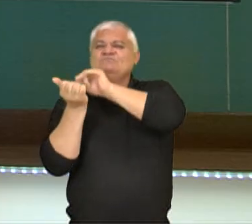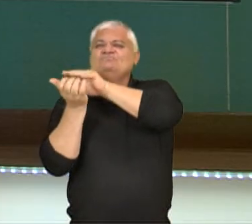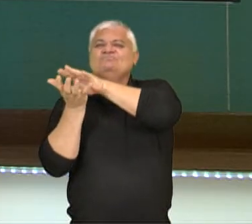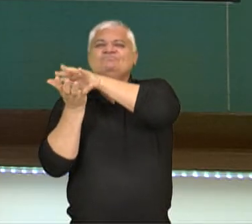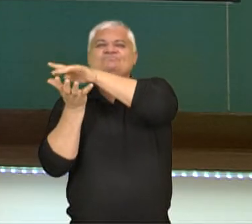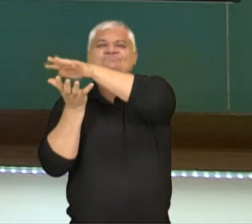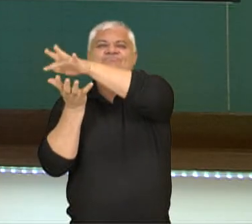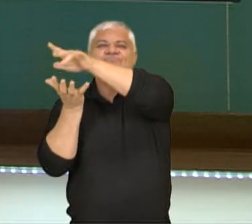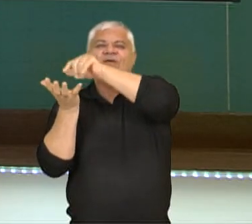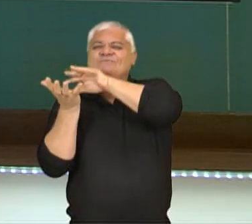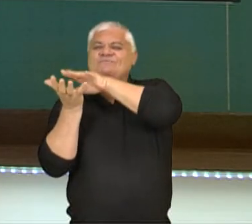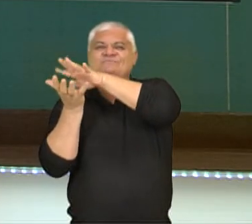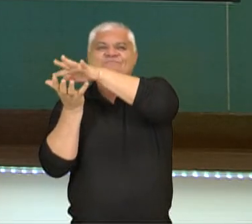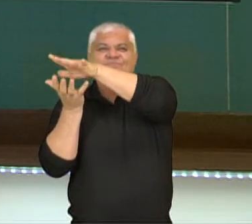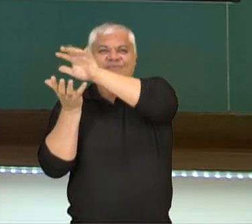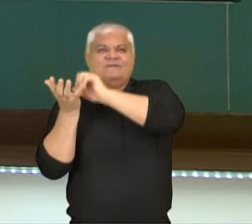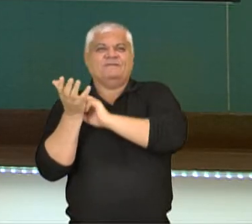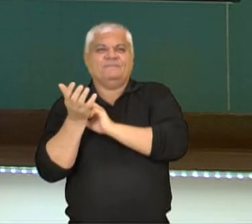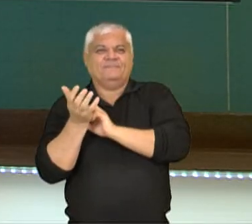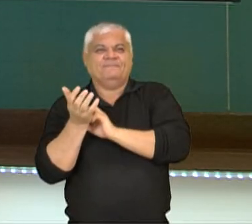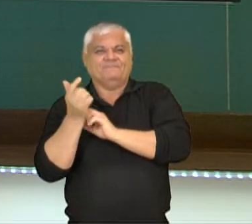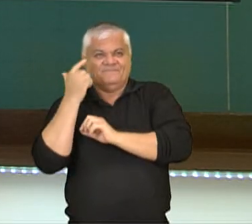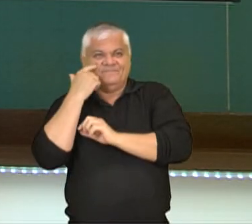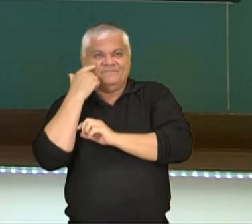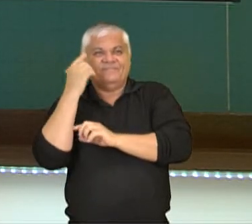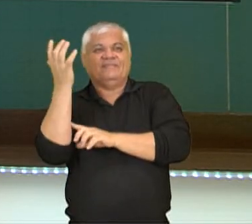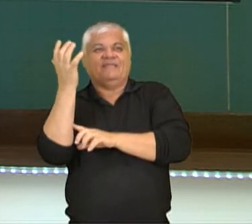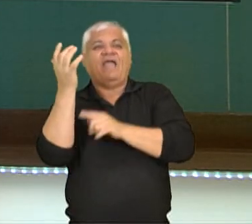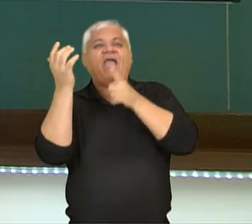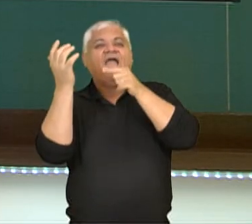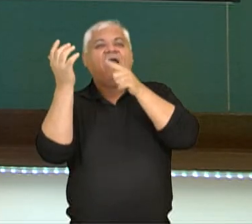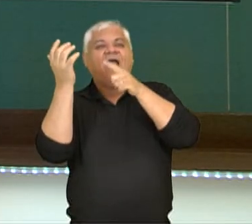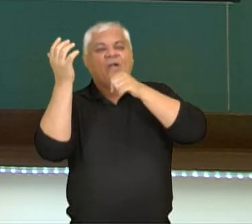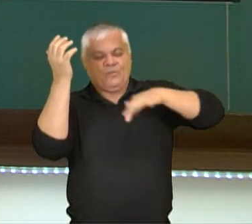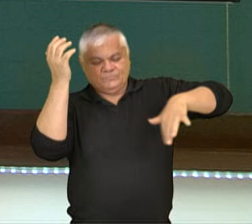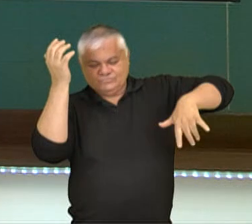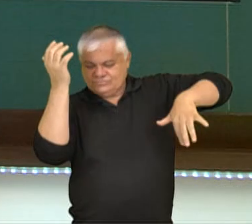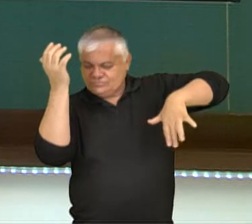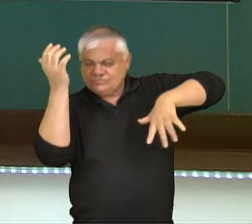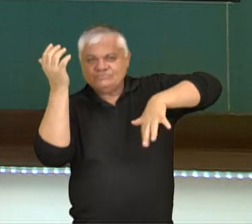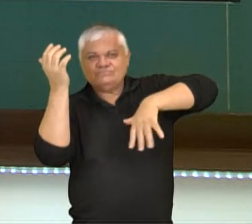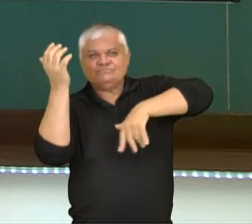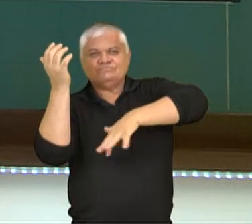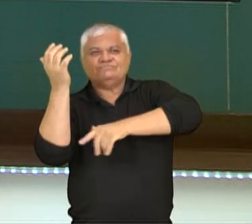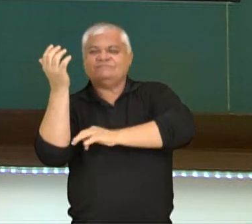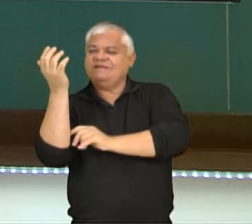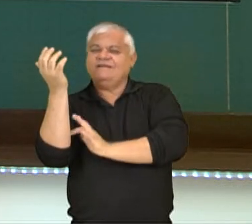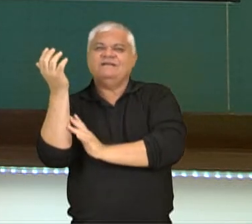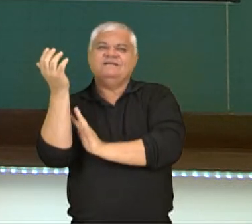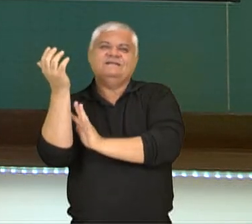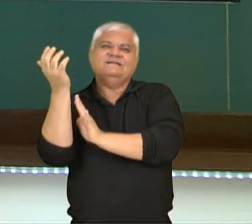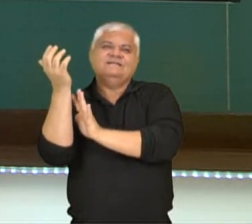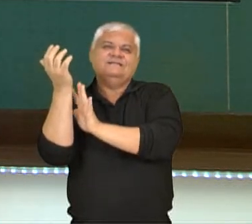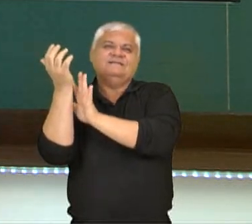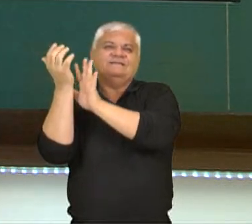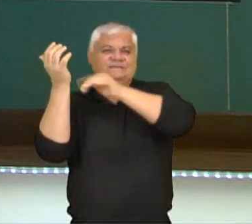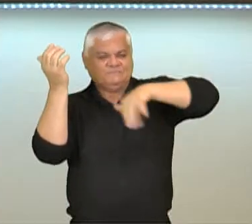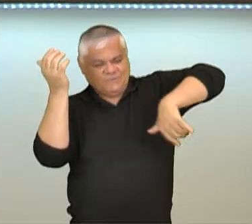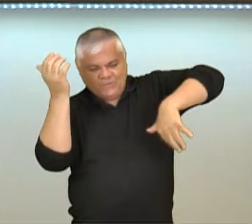que os estômatos estão aqui, né? Olha que a água e os sais minerais também presentes no solo que vão